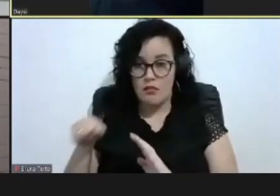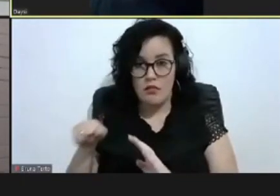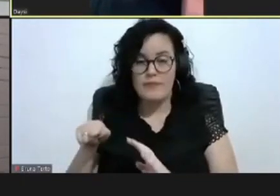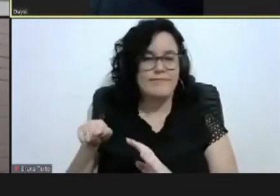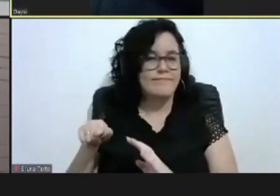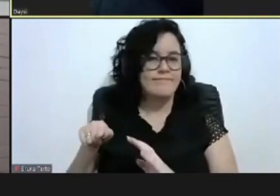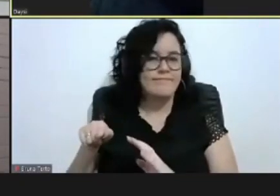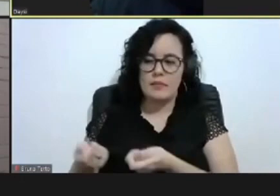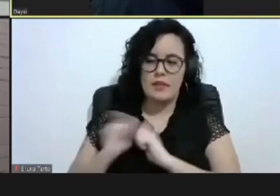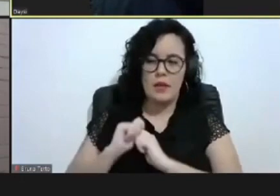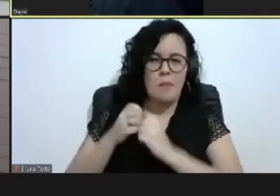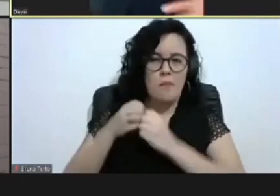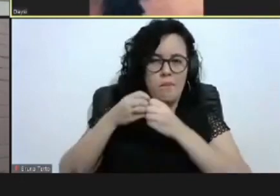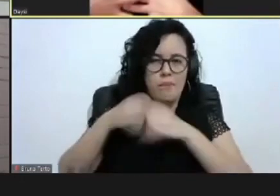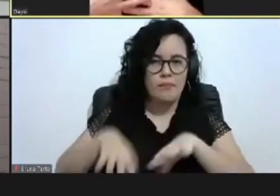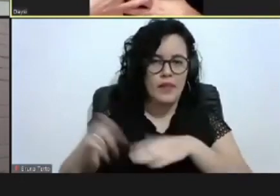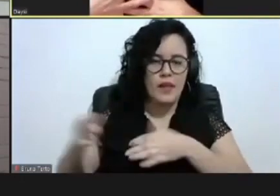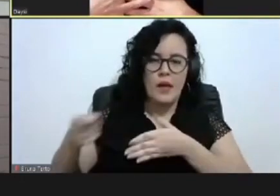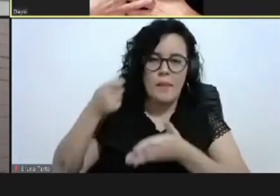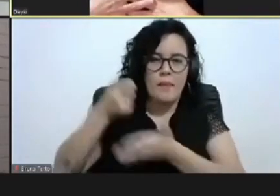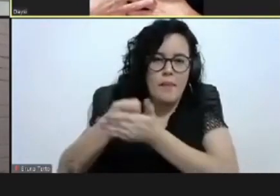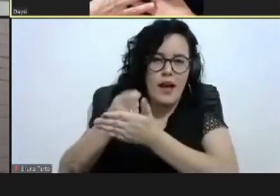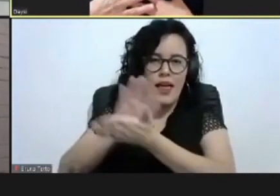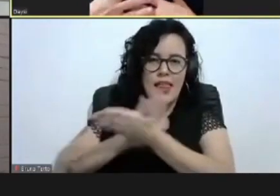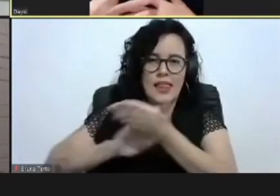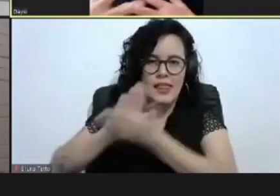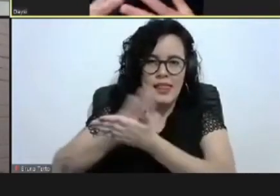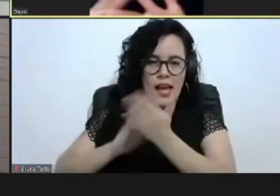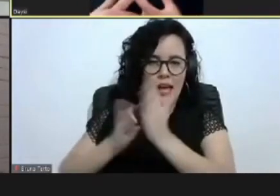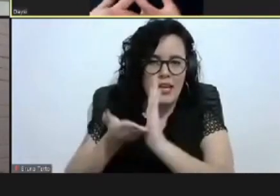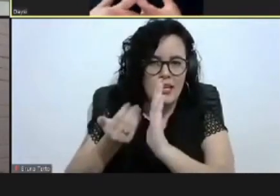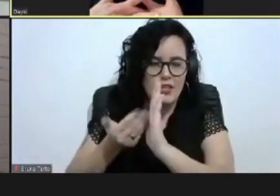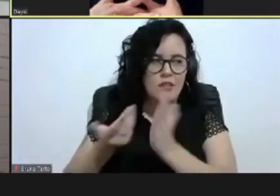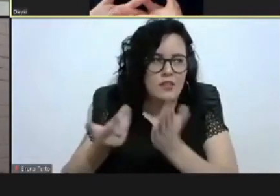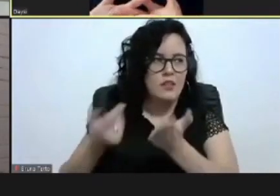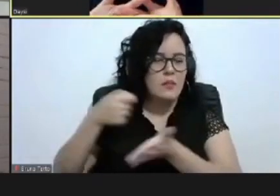judicial, não pagava os coitados dos editores,